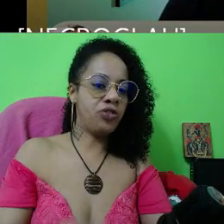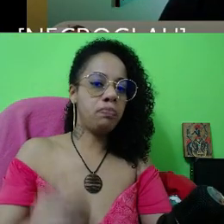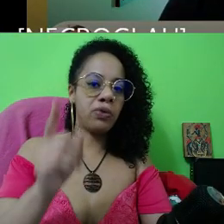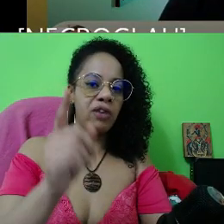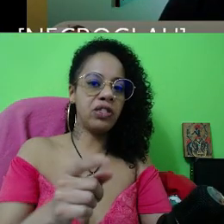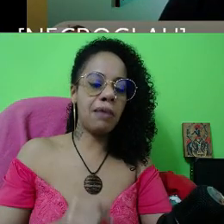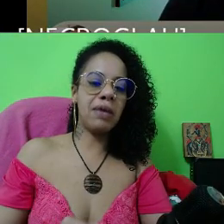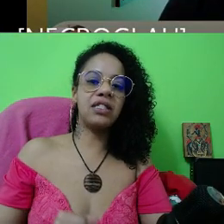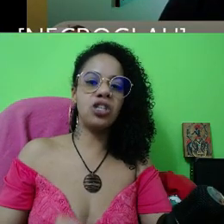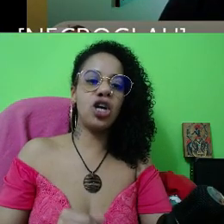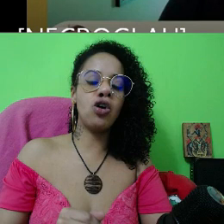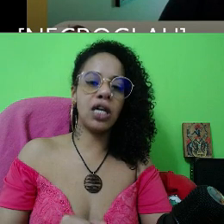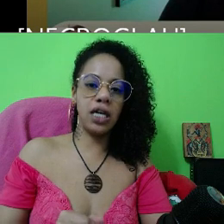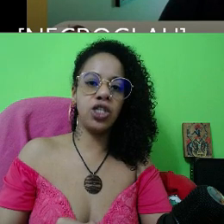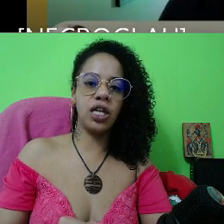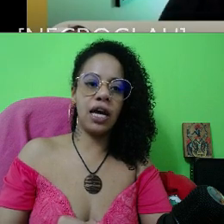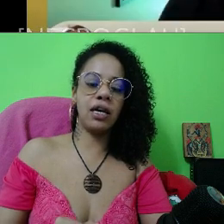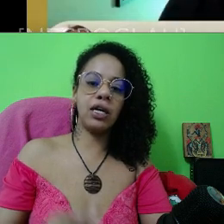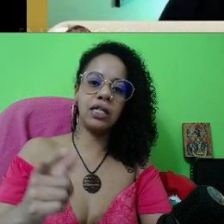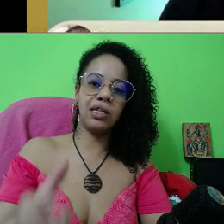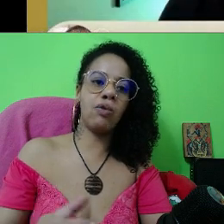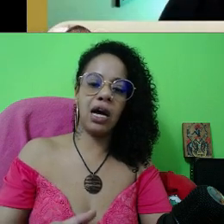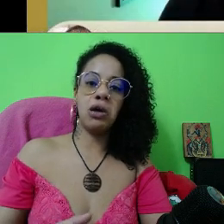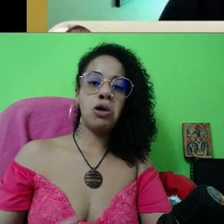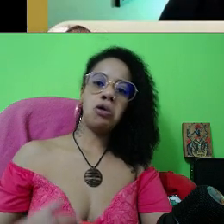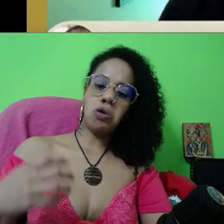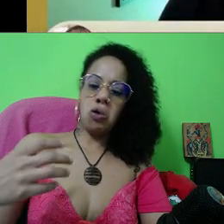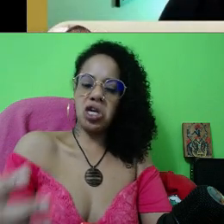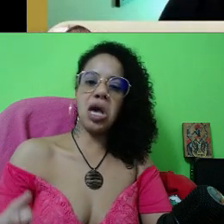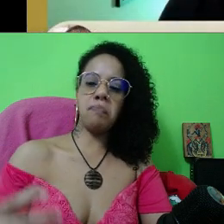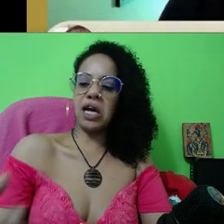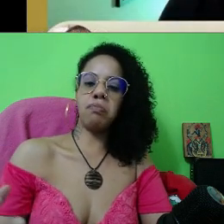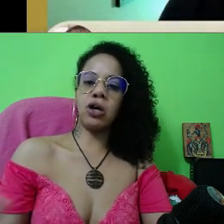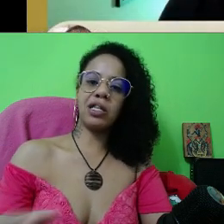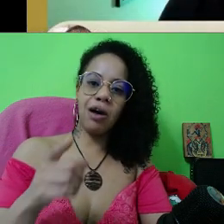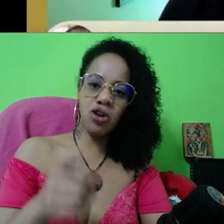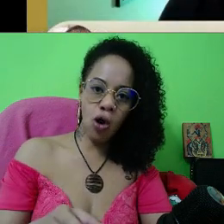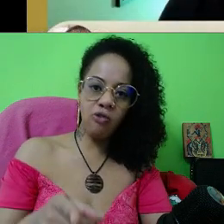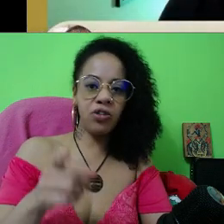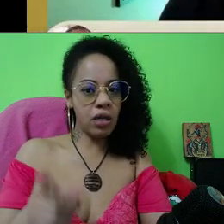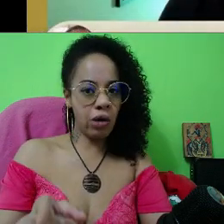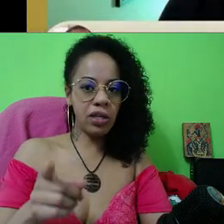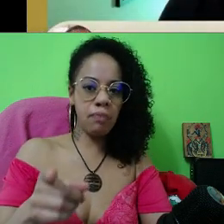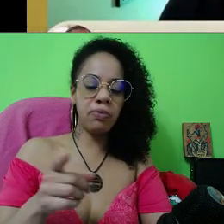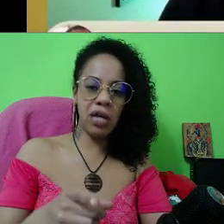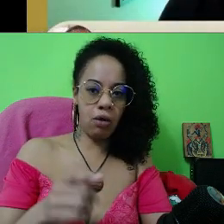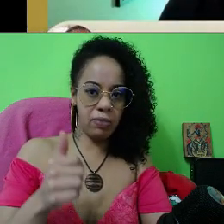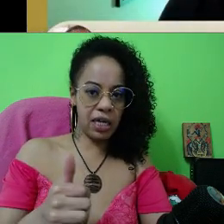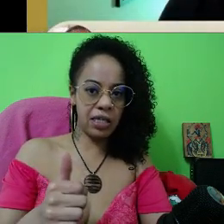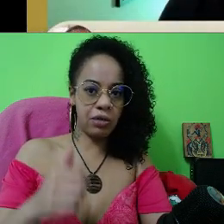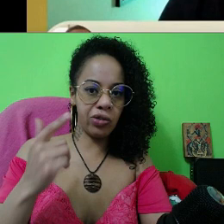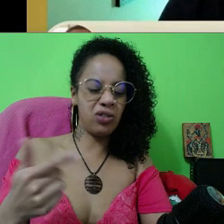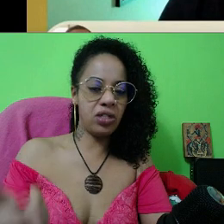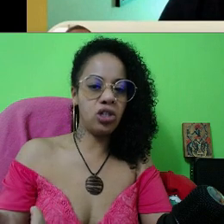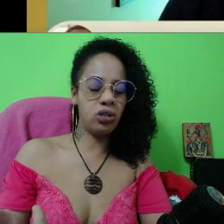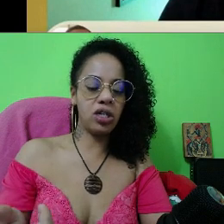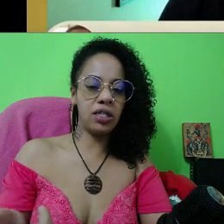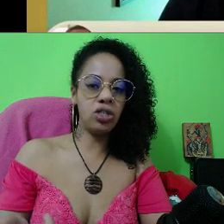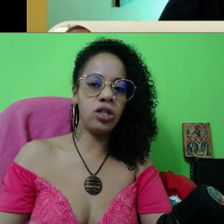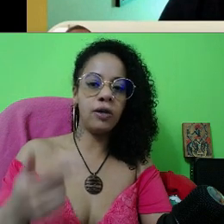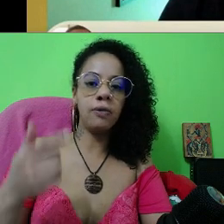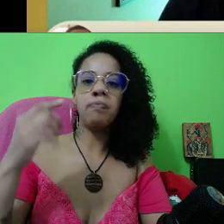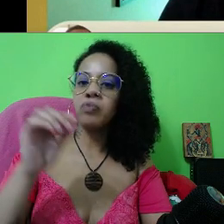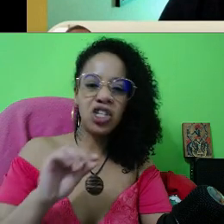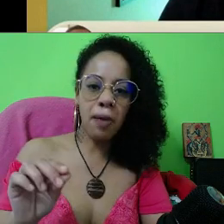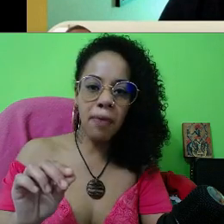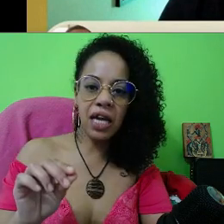ouve porque você é bastante arrogante né em questão a O que é black bloc tal e ouve não tem plural Beleza quando é no sentido